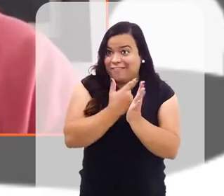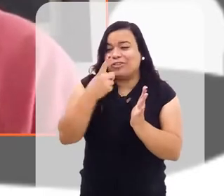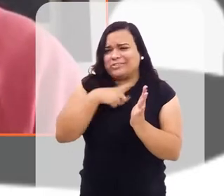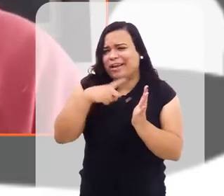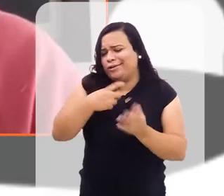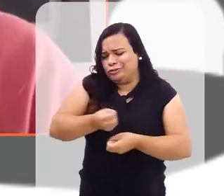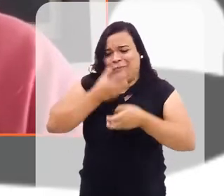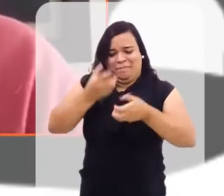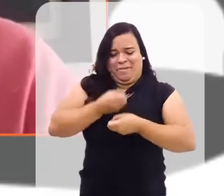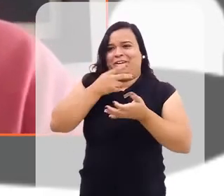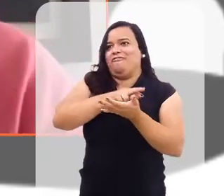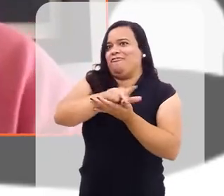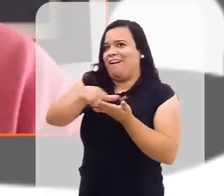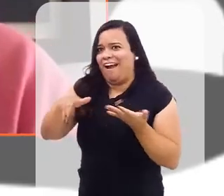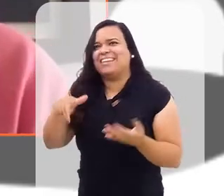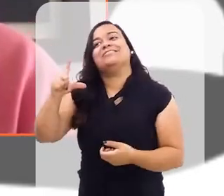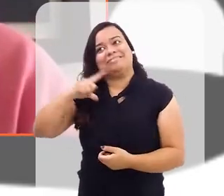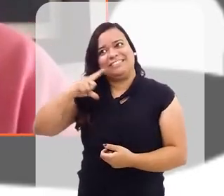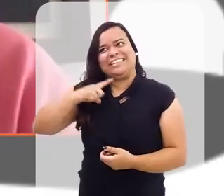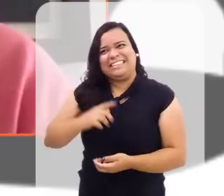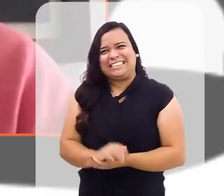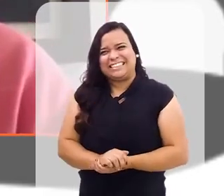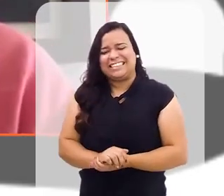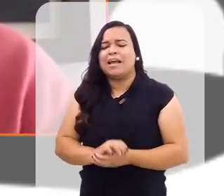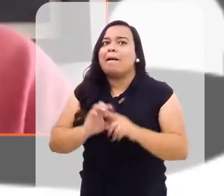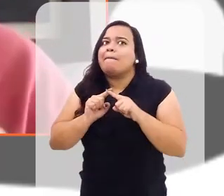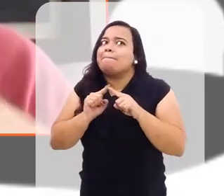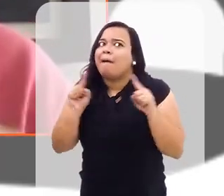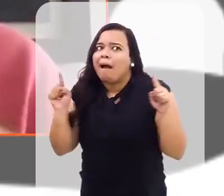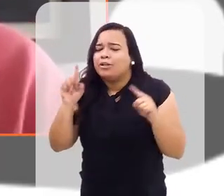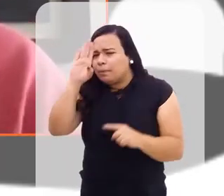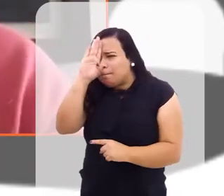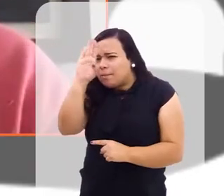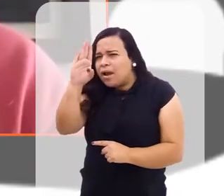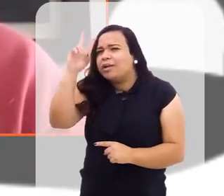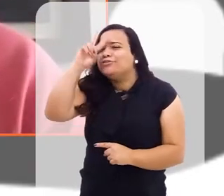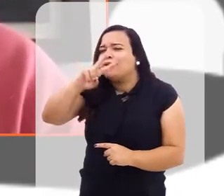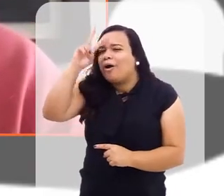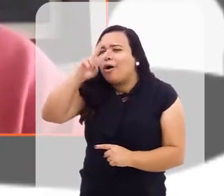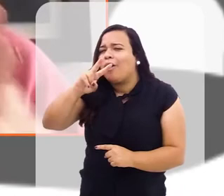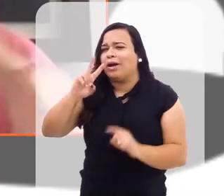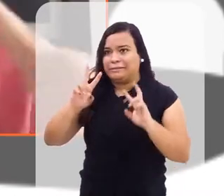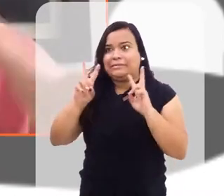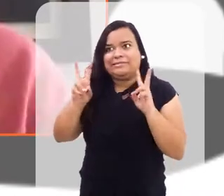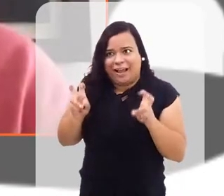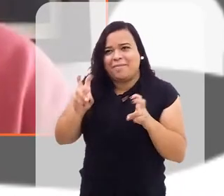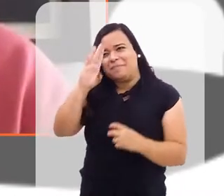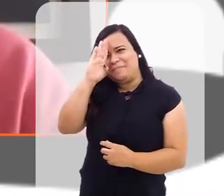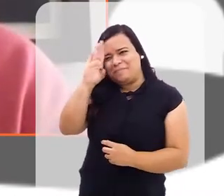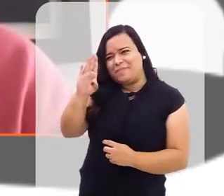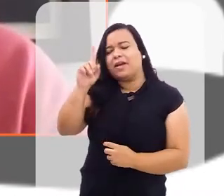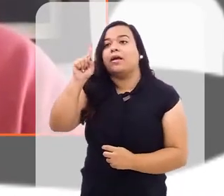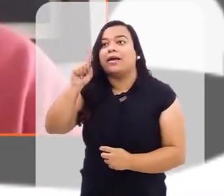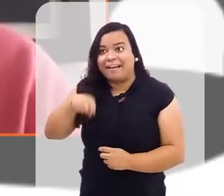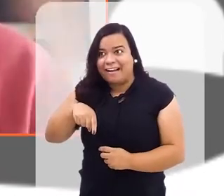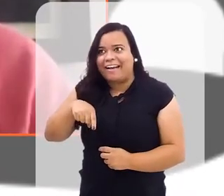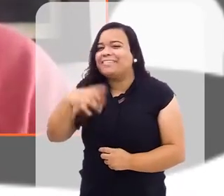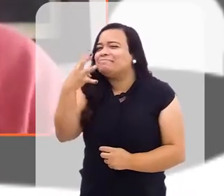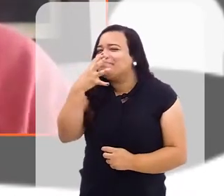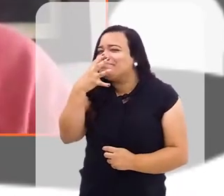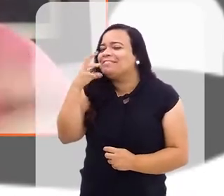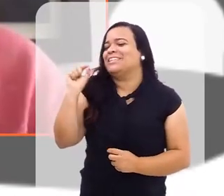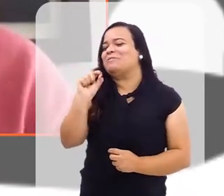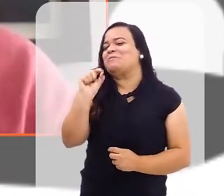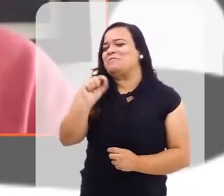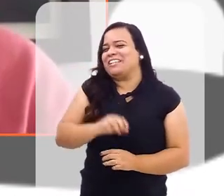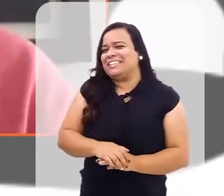são várias inspirações, né? Mas a trama principal, né, o tema principal desse livro, por incrível